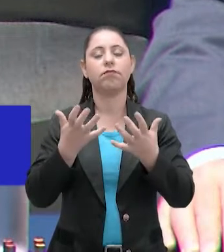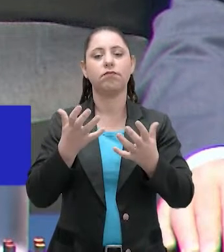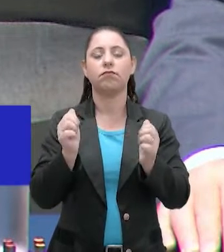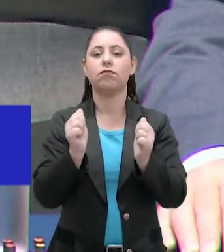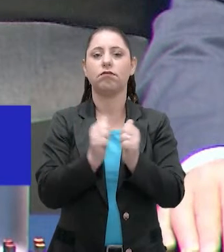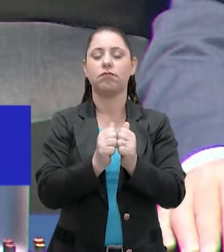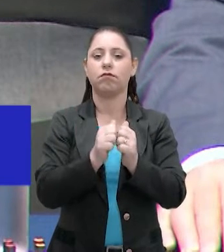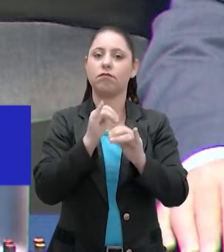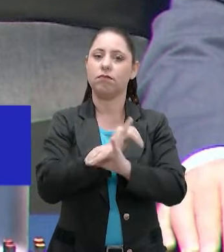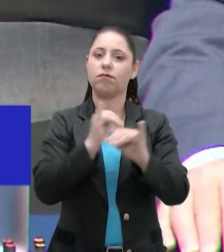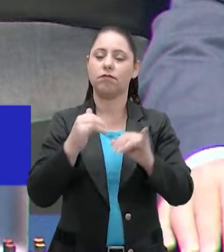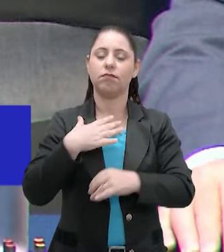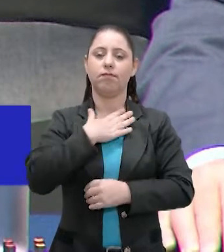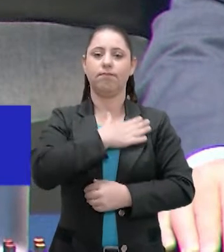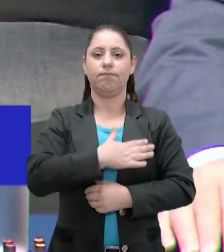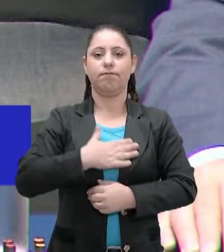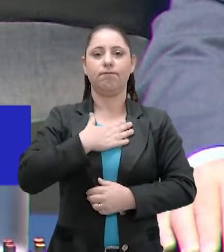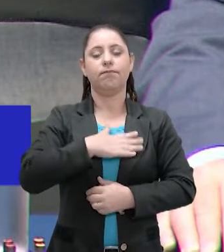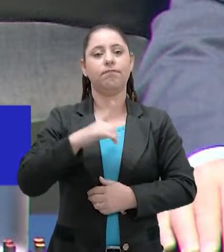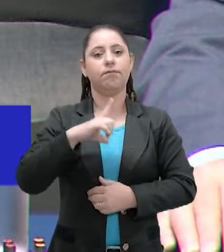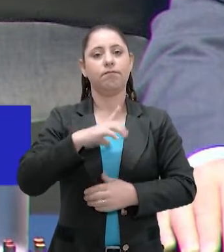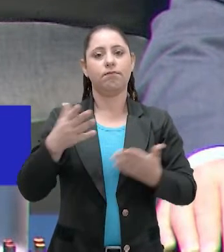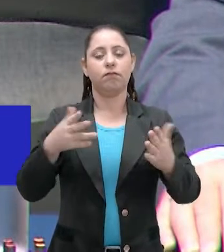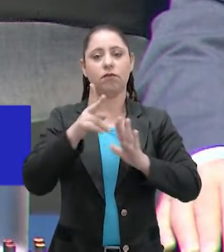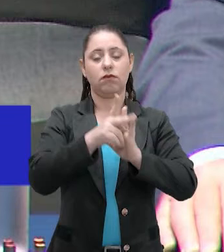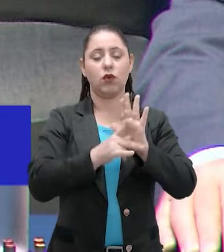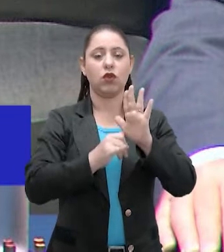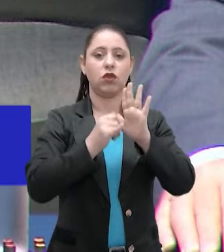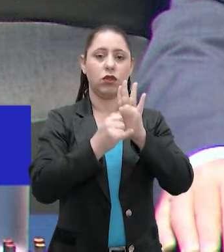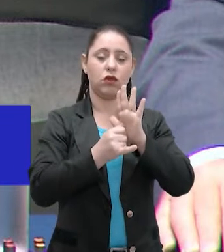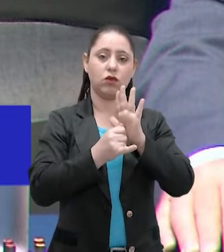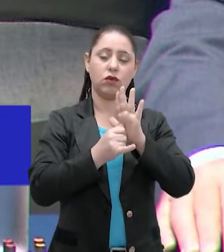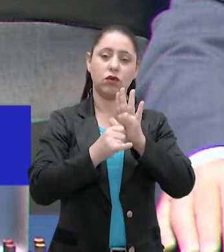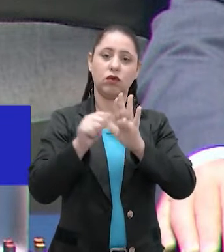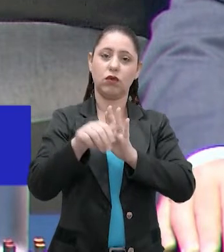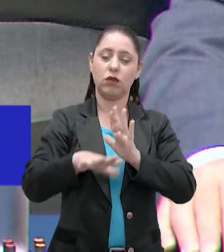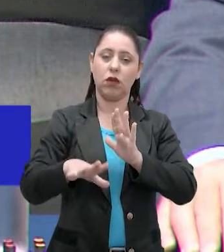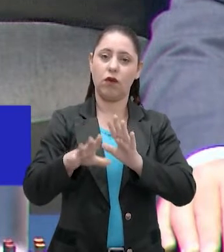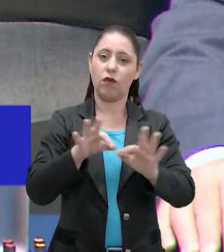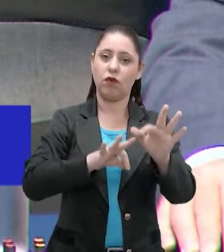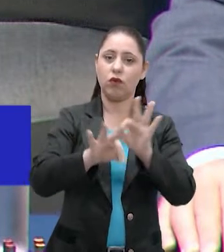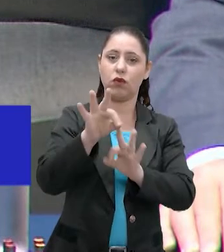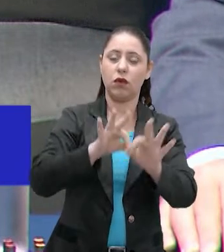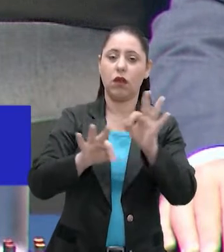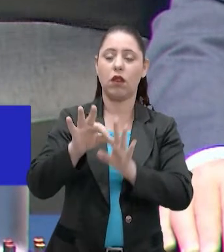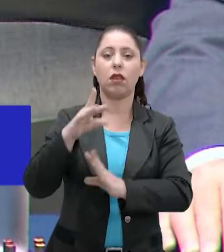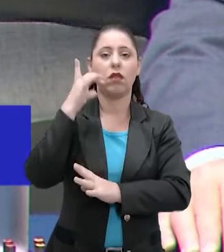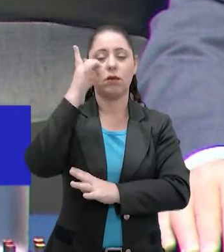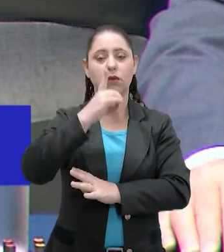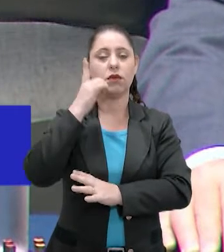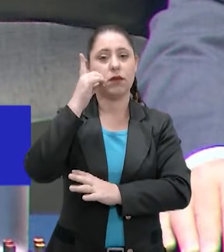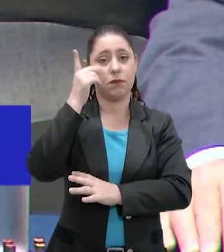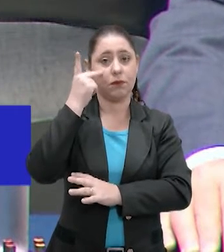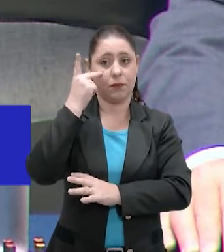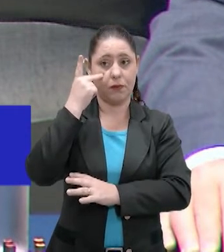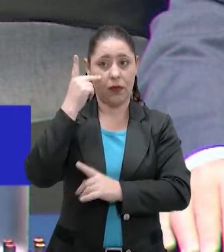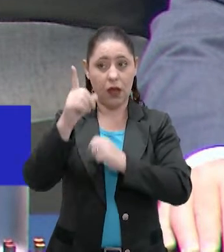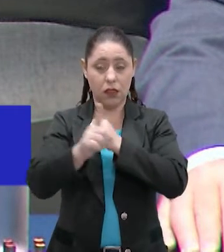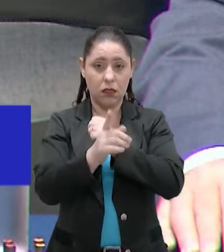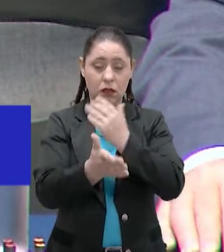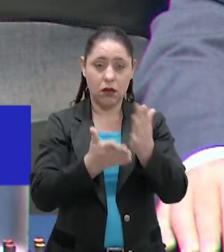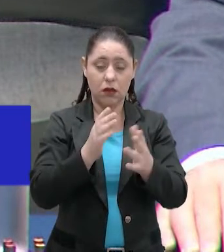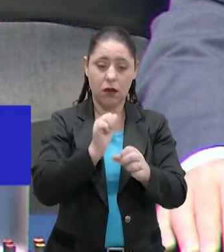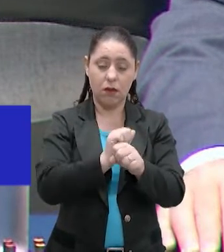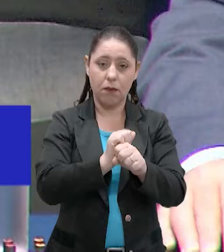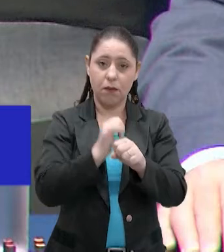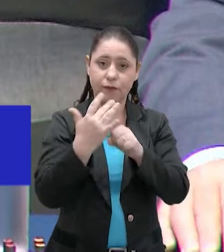queria dizer da satisfação que nós temos que um projeto social que foi bolado, deputado Pedro Kimbe, para atender na